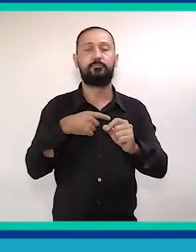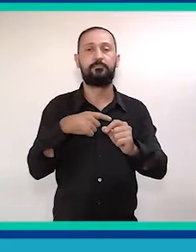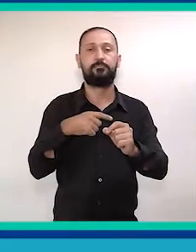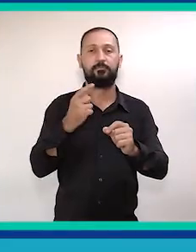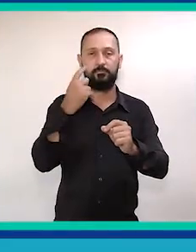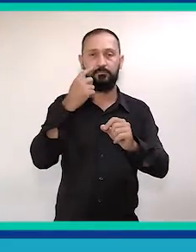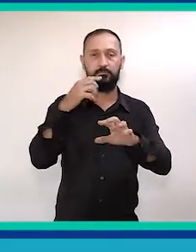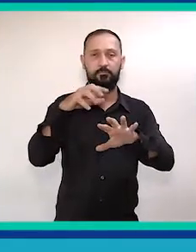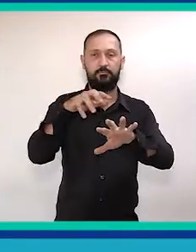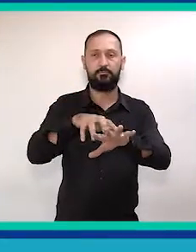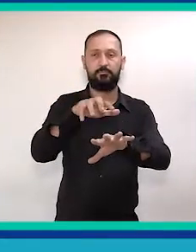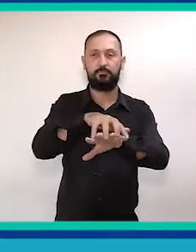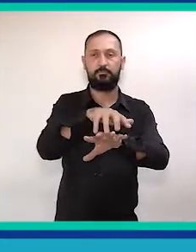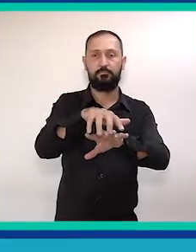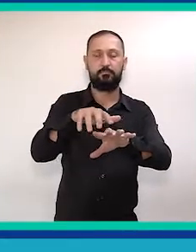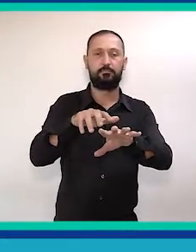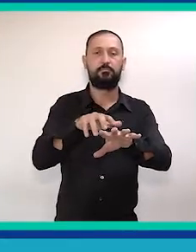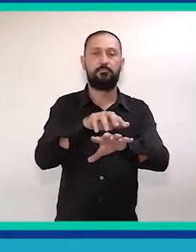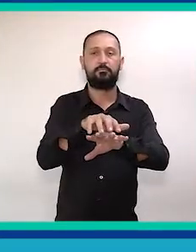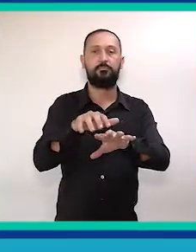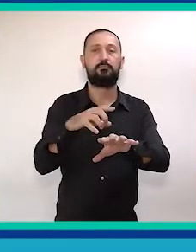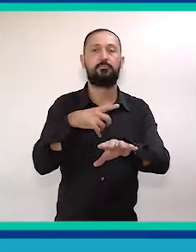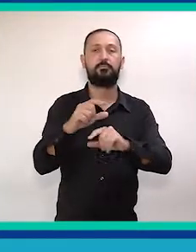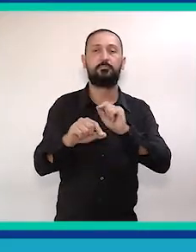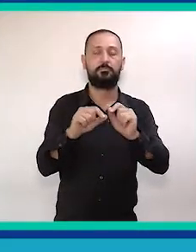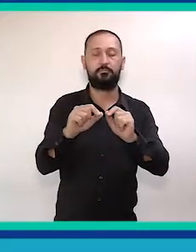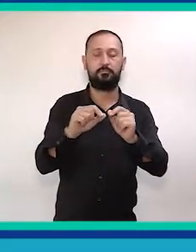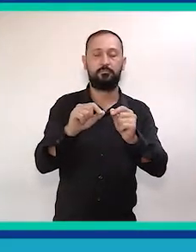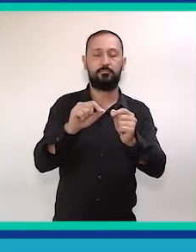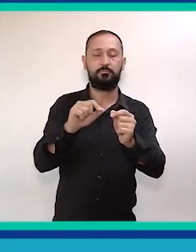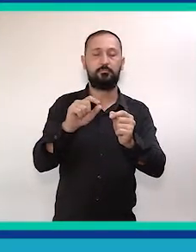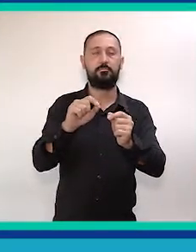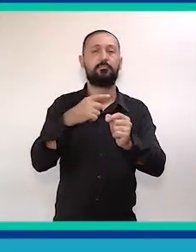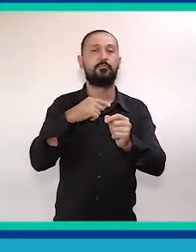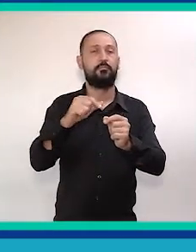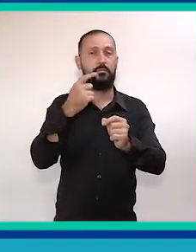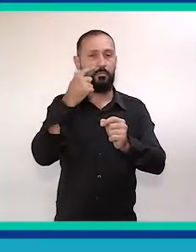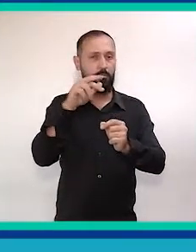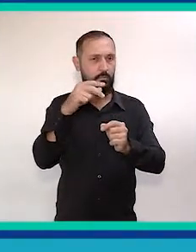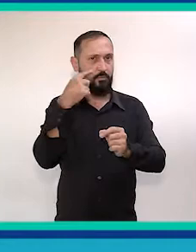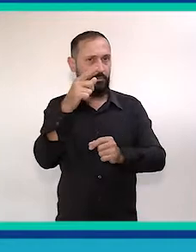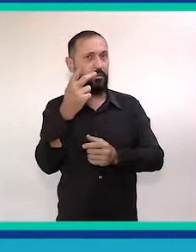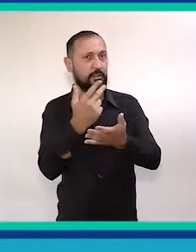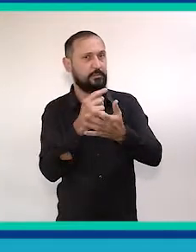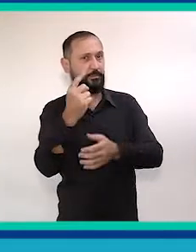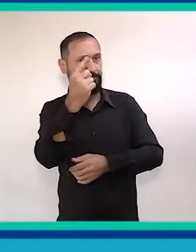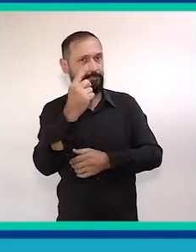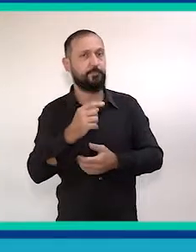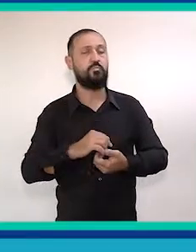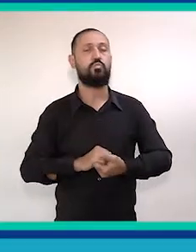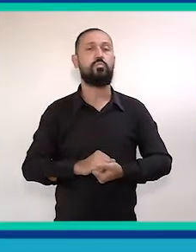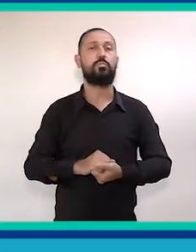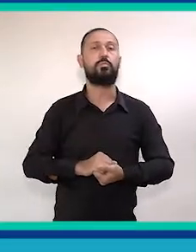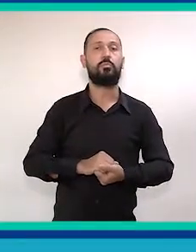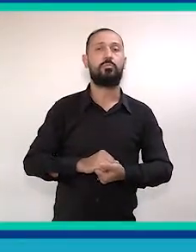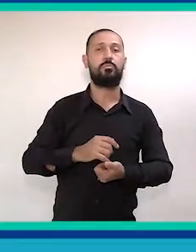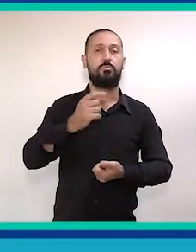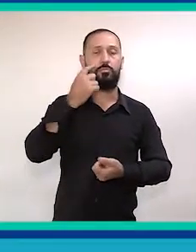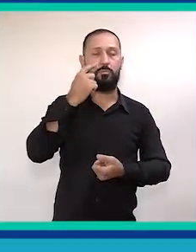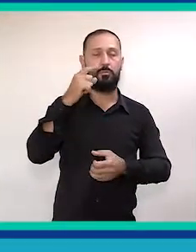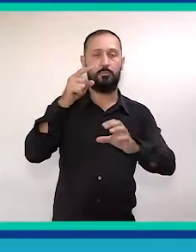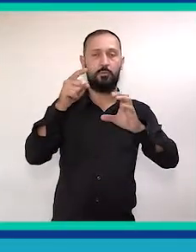de areia, a gente tem pequenos poros, pequenos furos, que são esses furinhos que a gente está vendo aqui na animação.